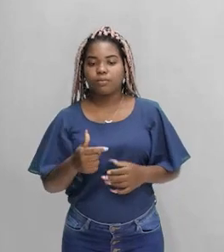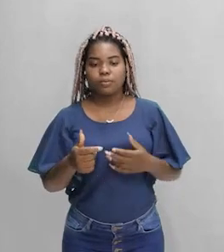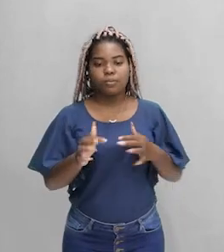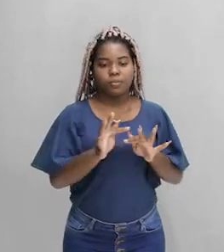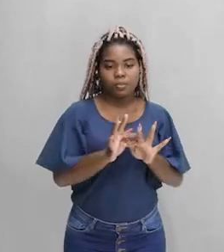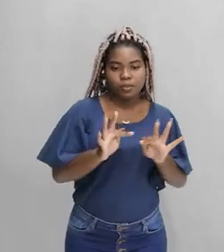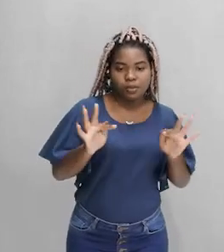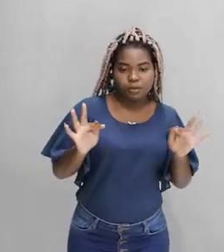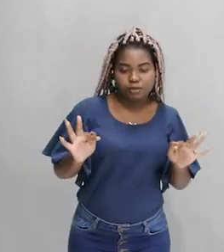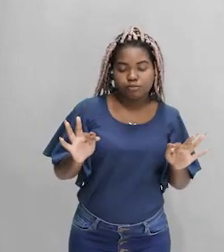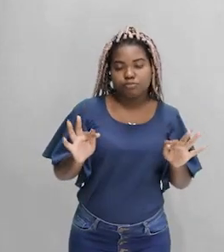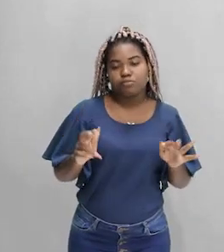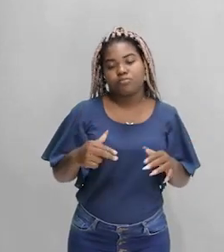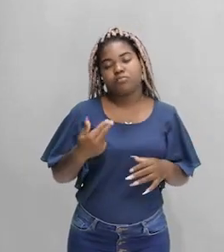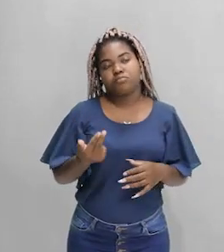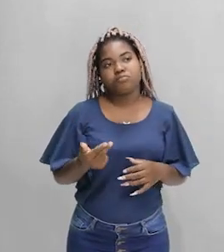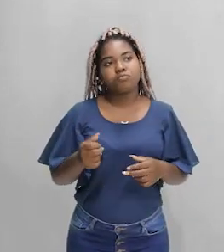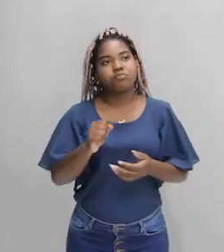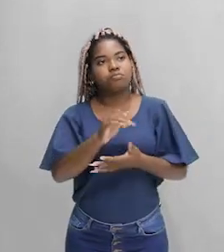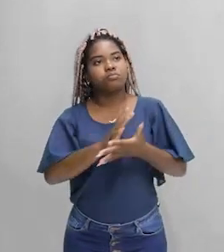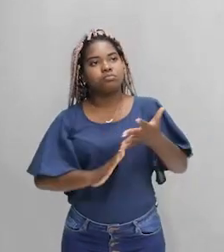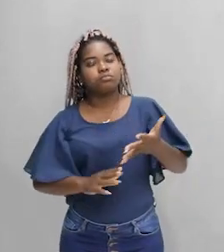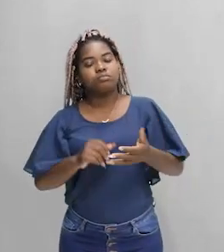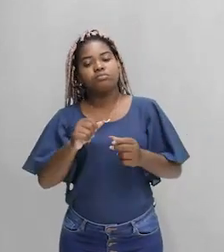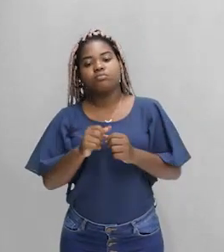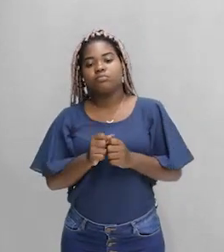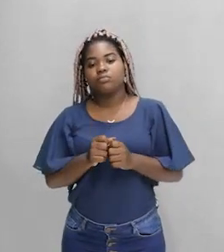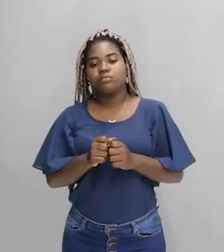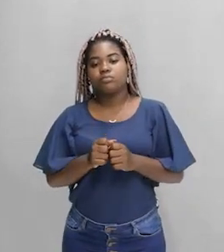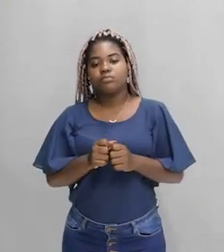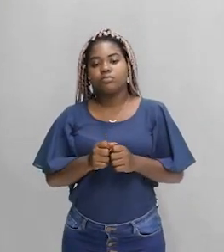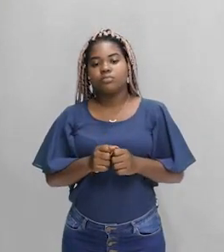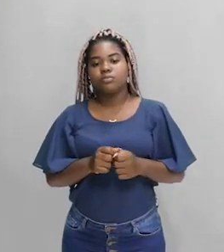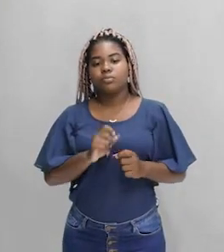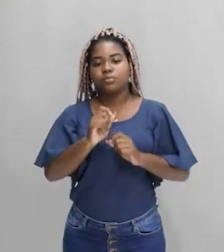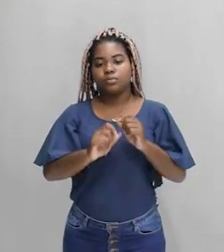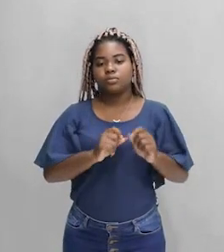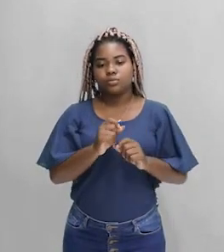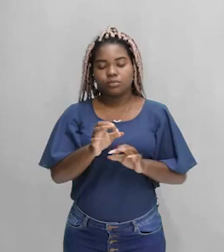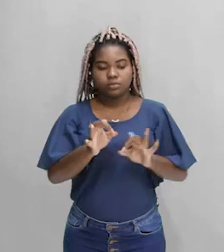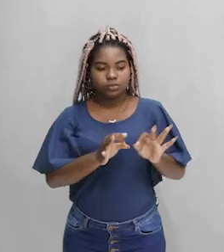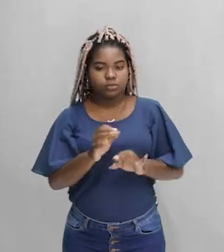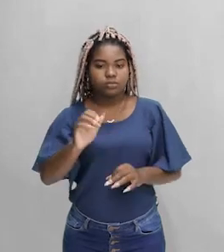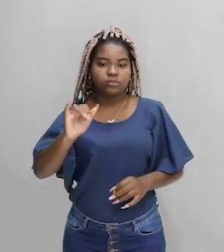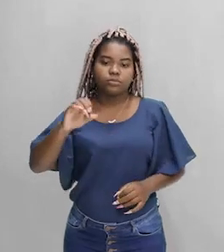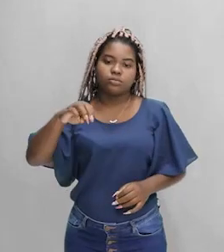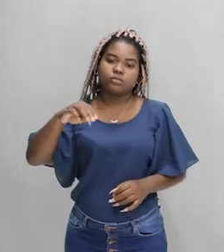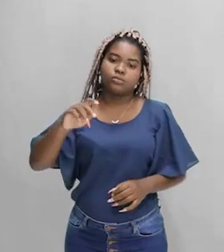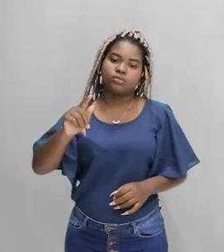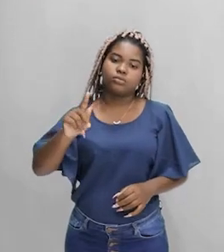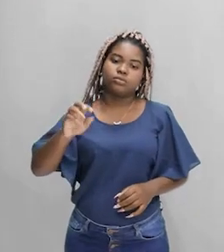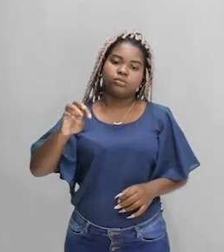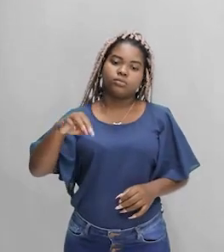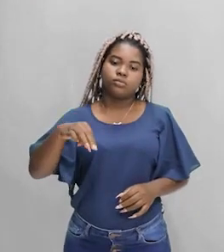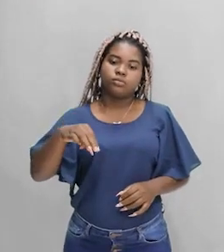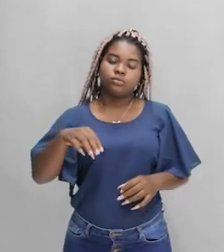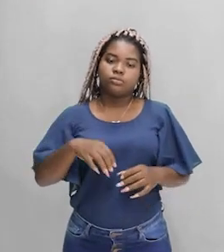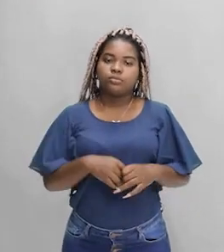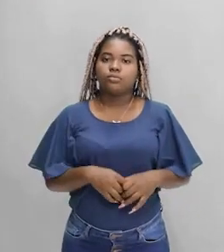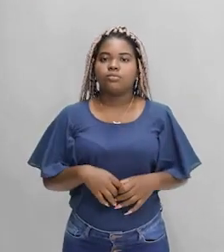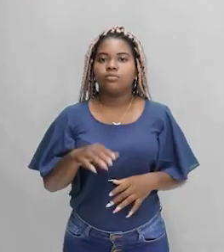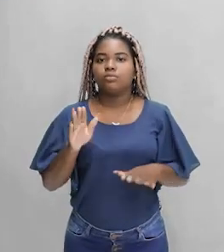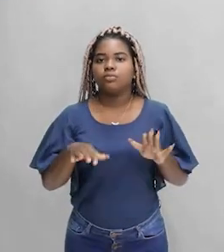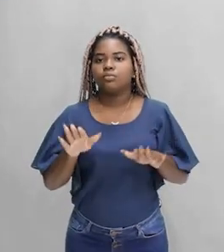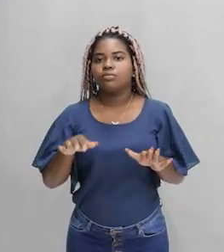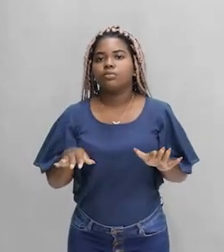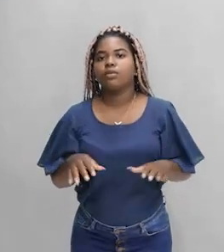desse exemplo, mas também vai ter o exercício que pede para você calcular as imagens, como foi no exercício anterior, tá? Então, tudo depende